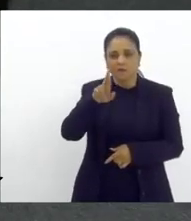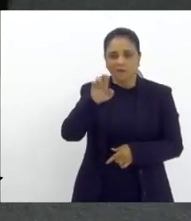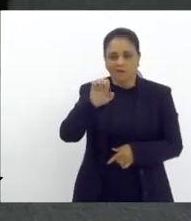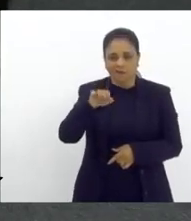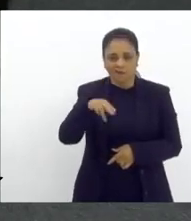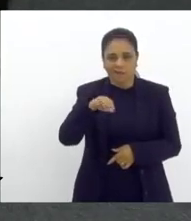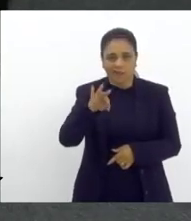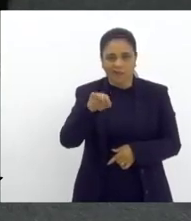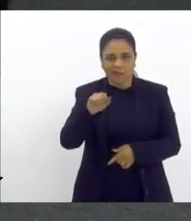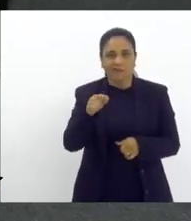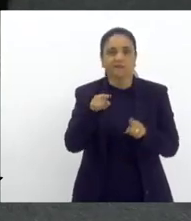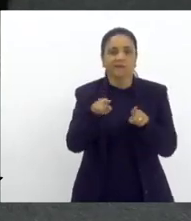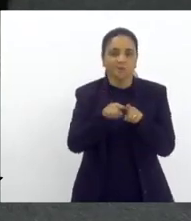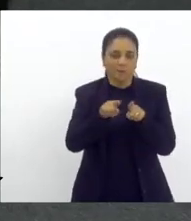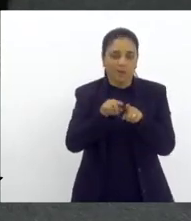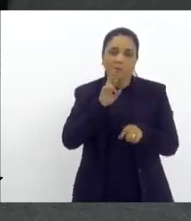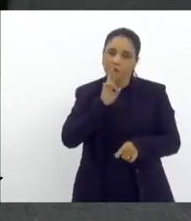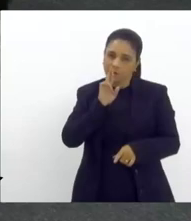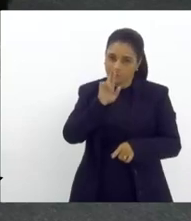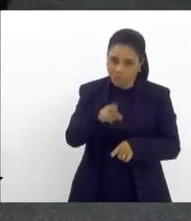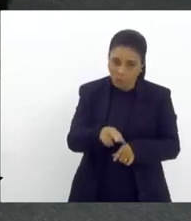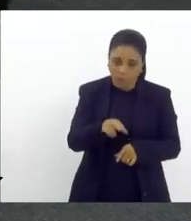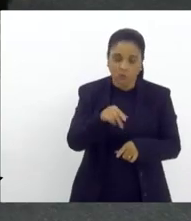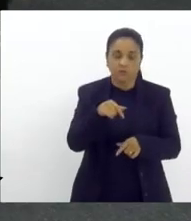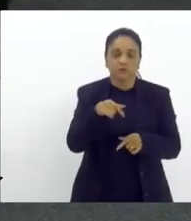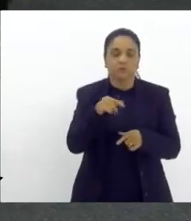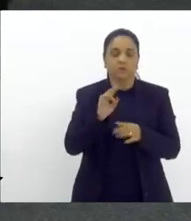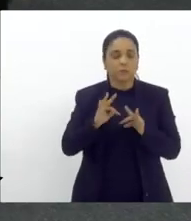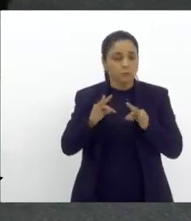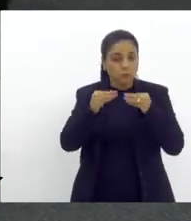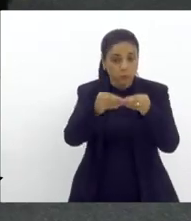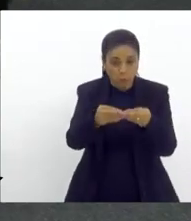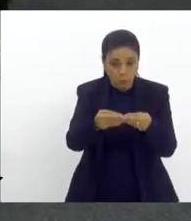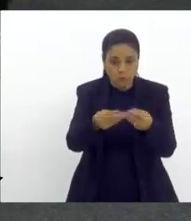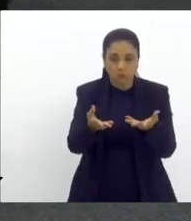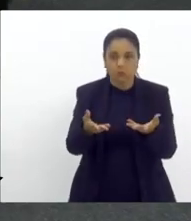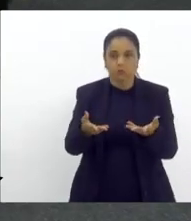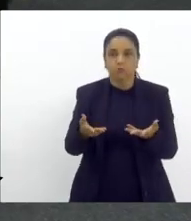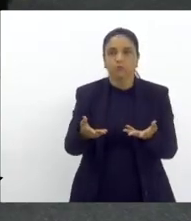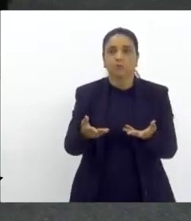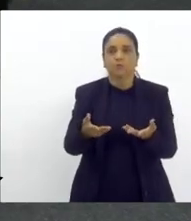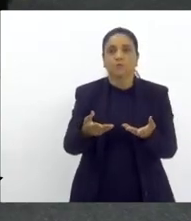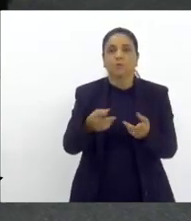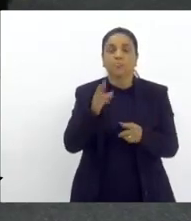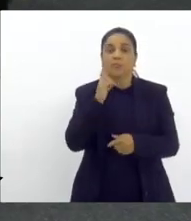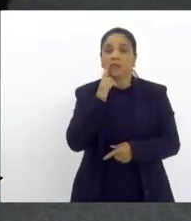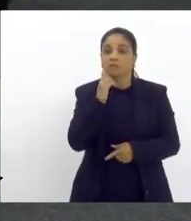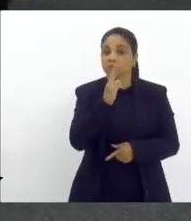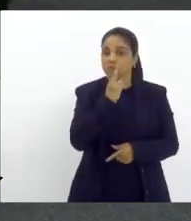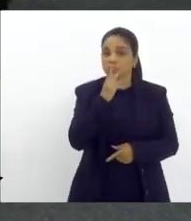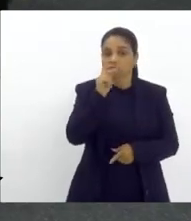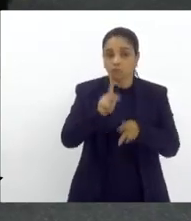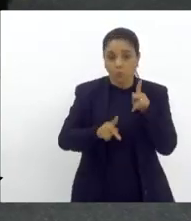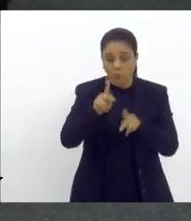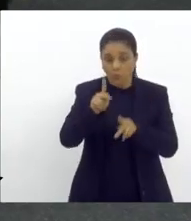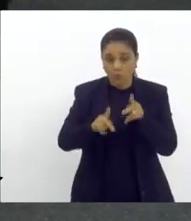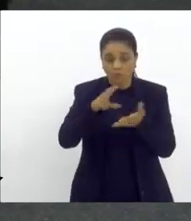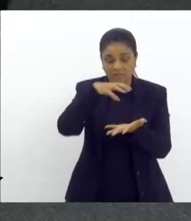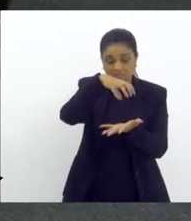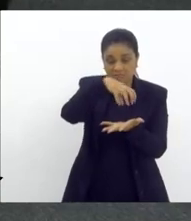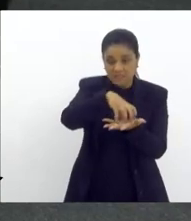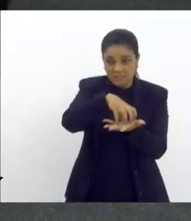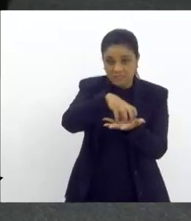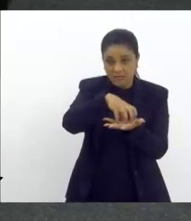Deputado Renato para trazer uma resposta para vossa excelência para todos aqui com relação ao restaurante do Povo da Central do Brasil